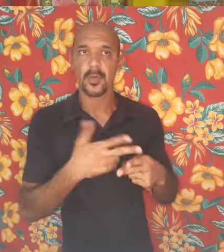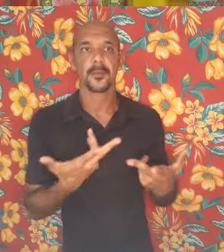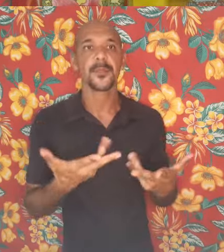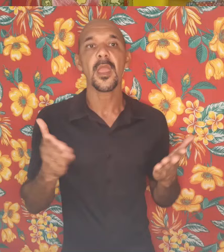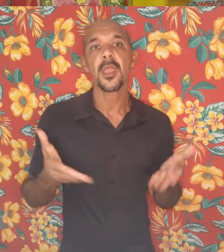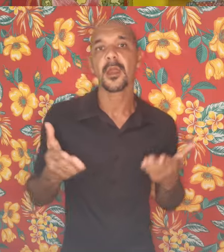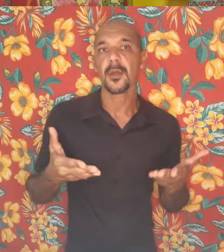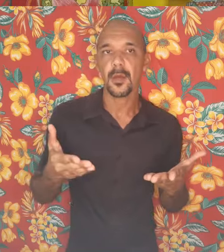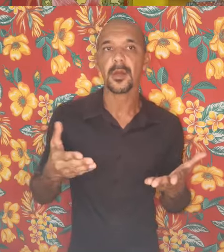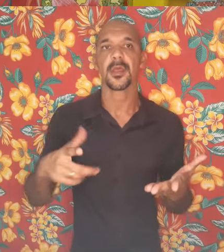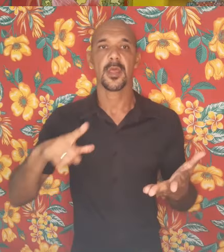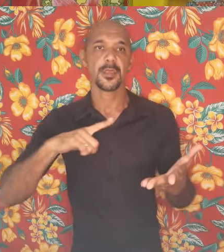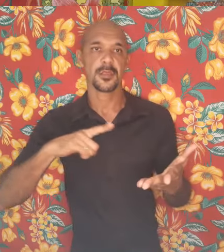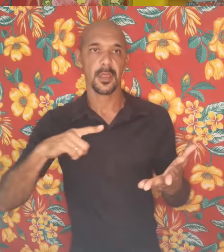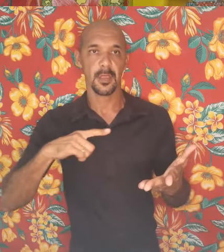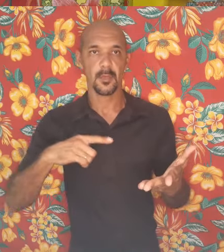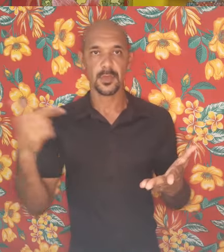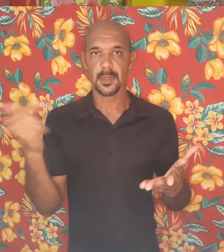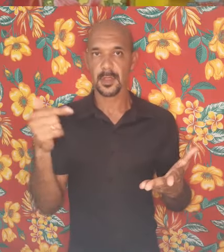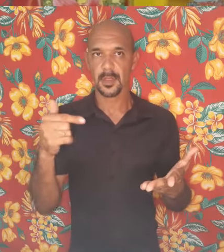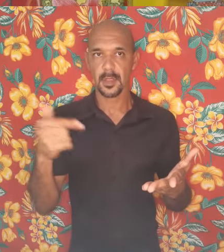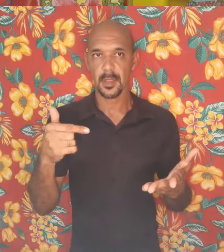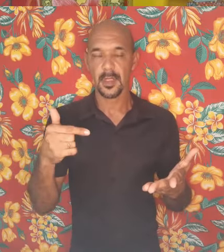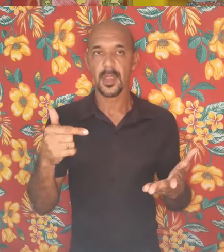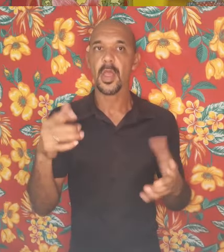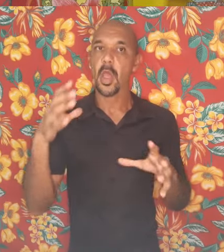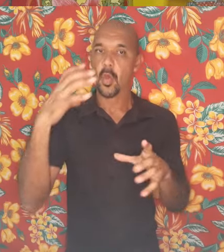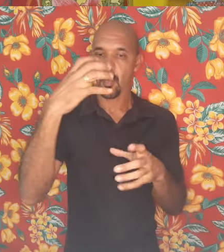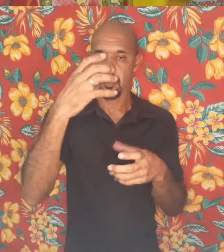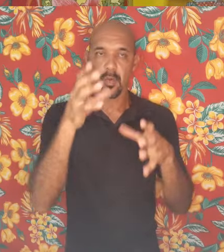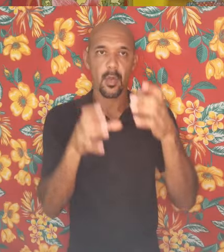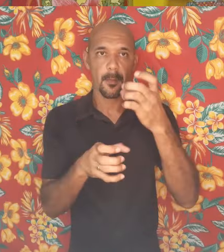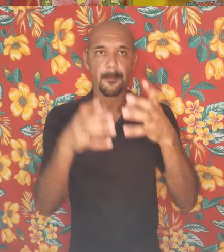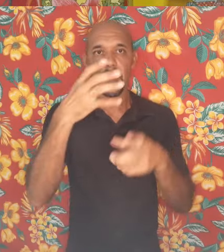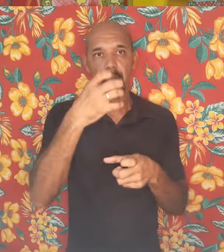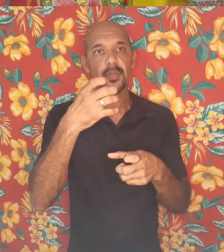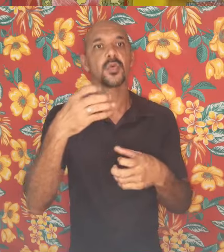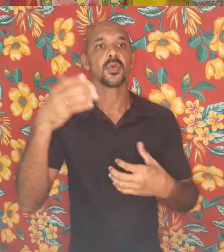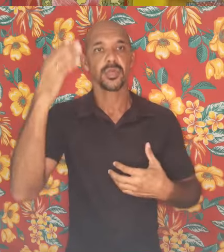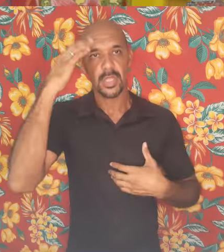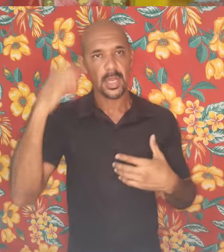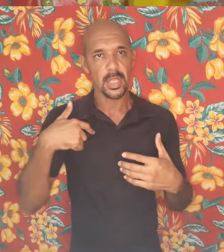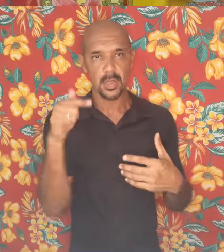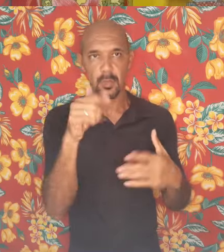E agora, ó, já temos aqui o formato básico do nosso boneco,